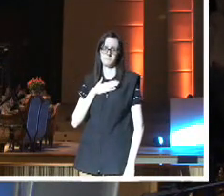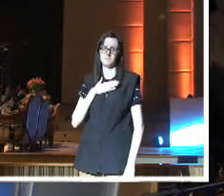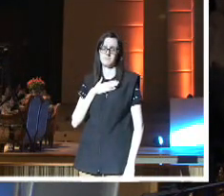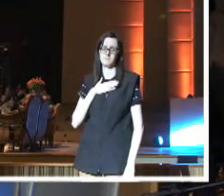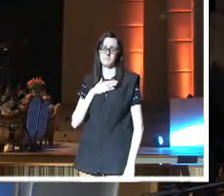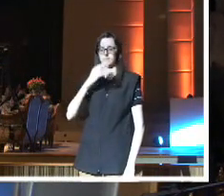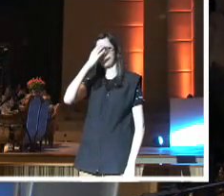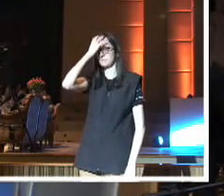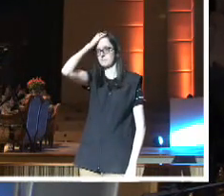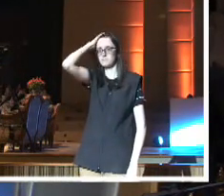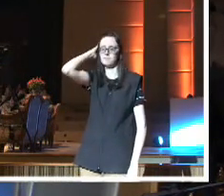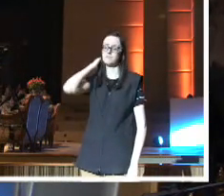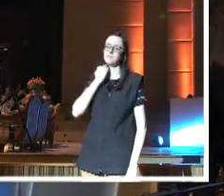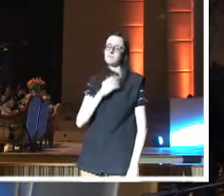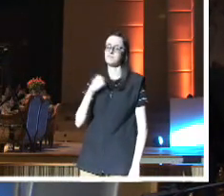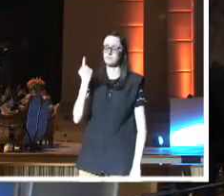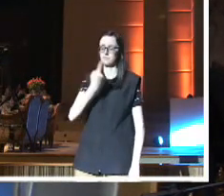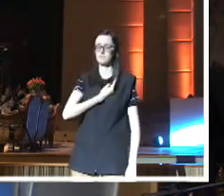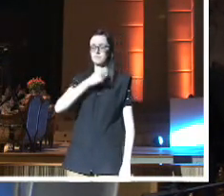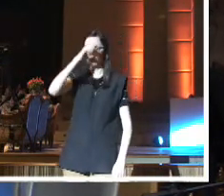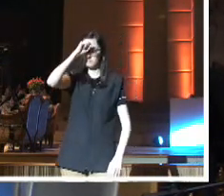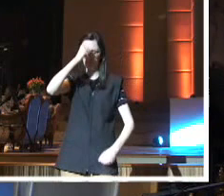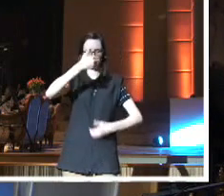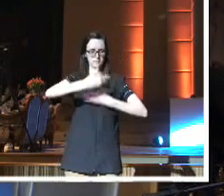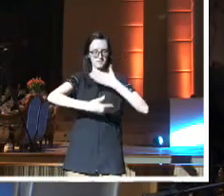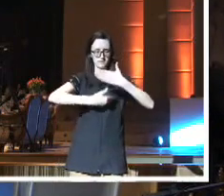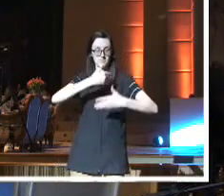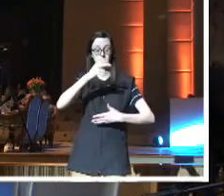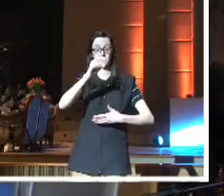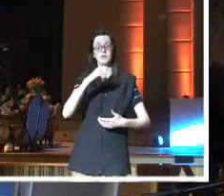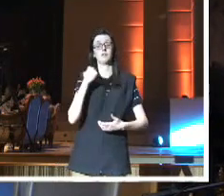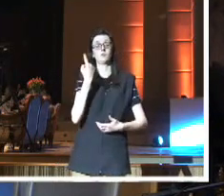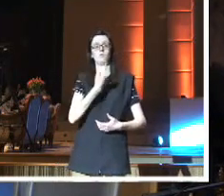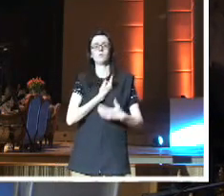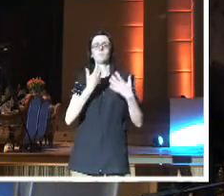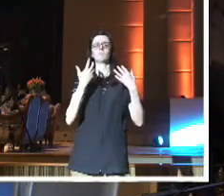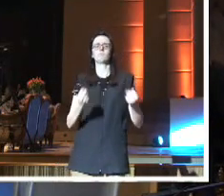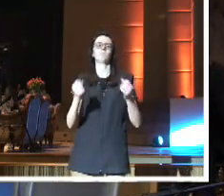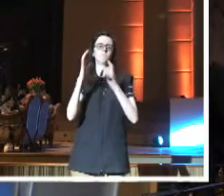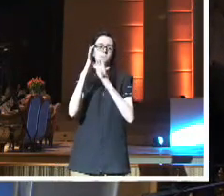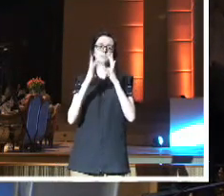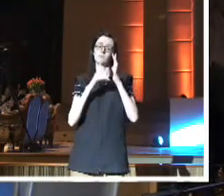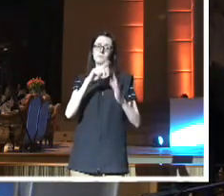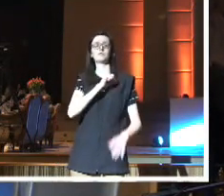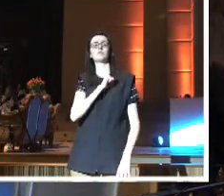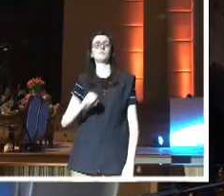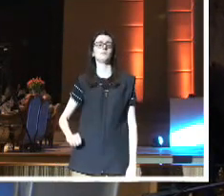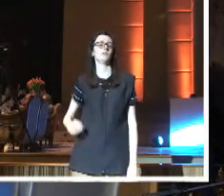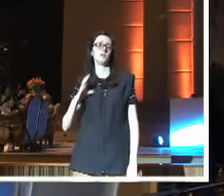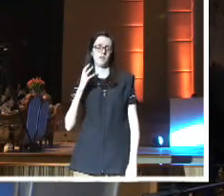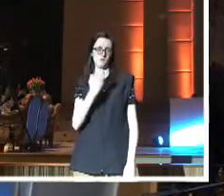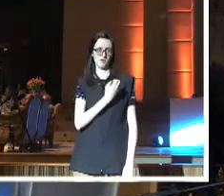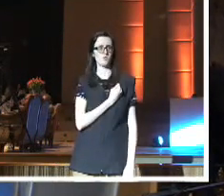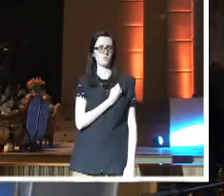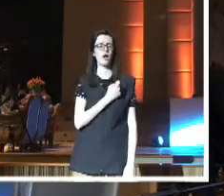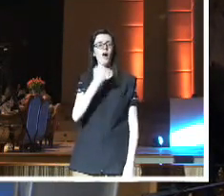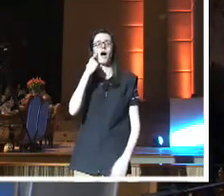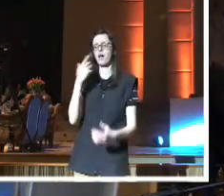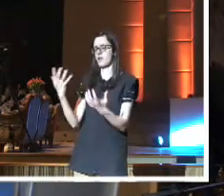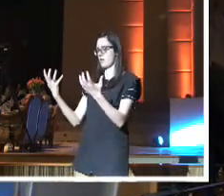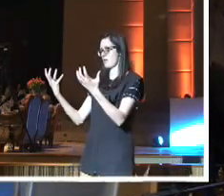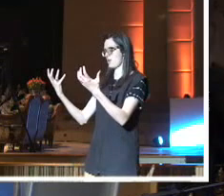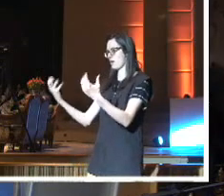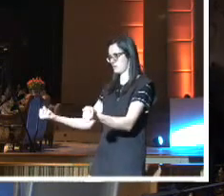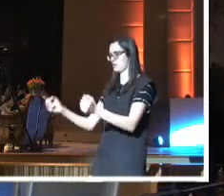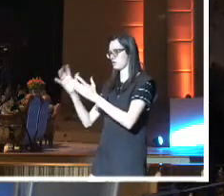E isso a gente vai aprender quando a gente aceita Jesus como Senhor e Salvador. Essa palavra aceitar Jesus parece uma